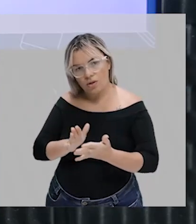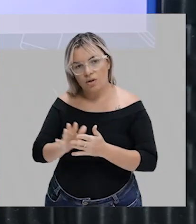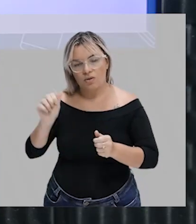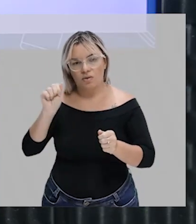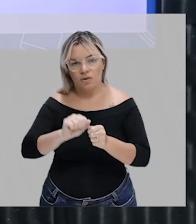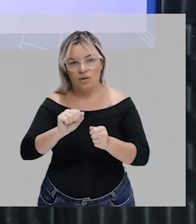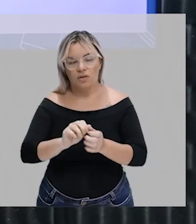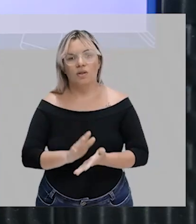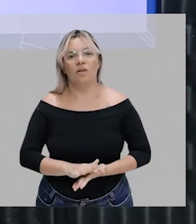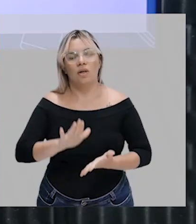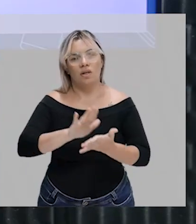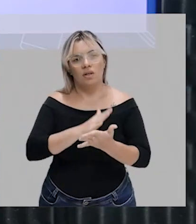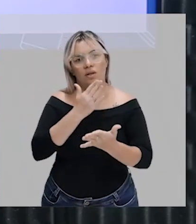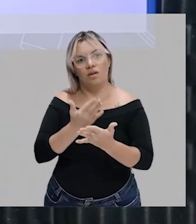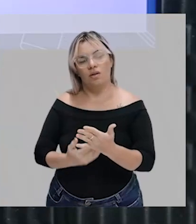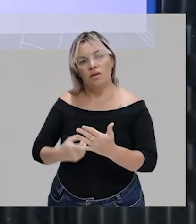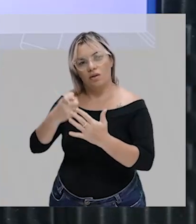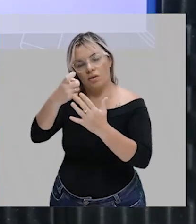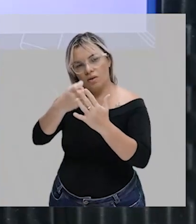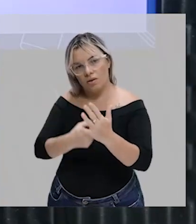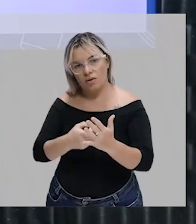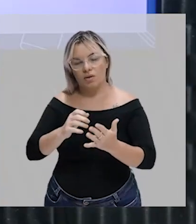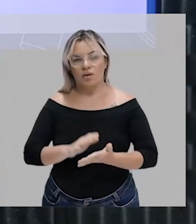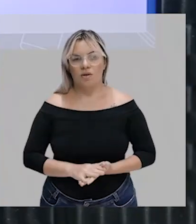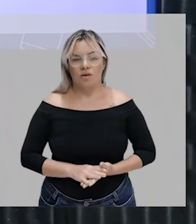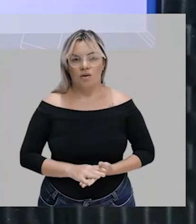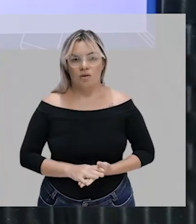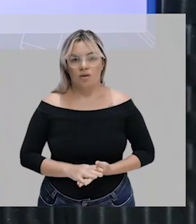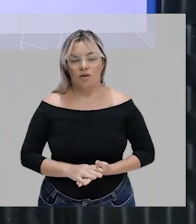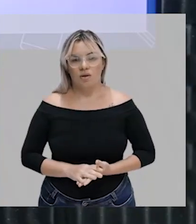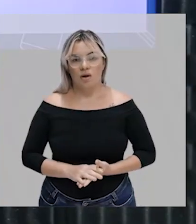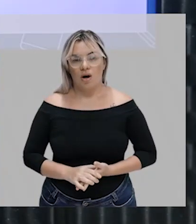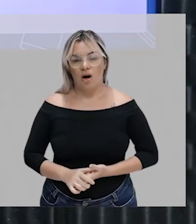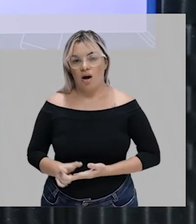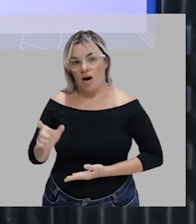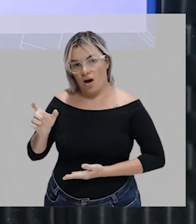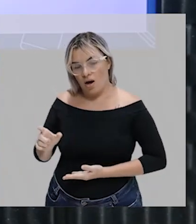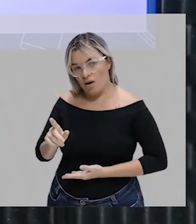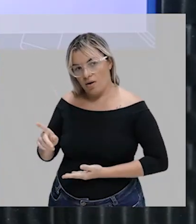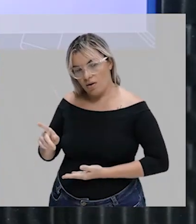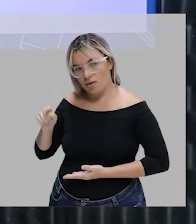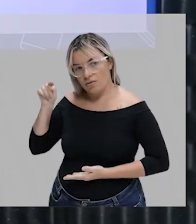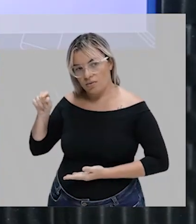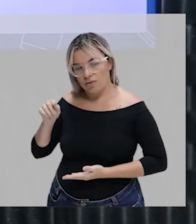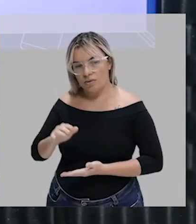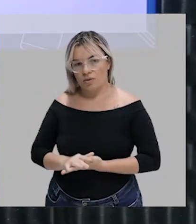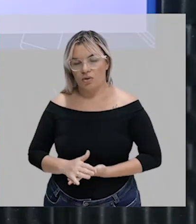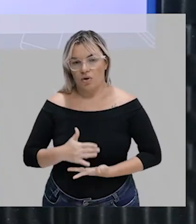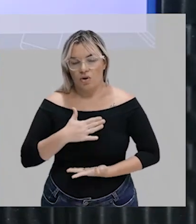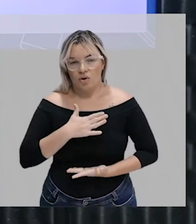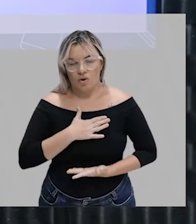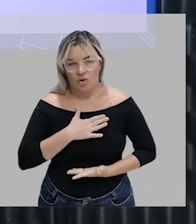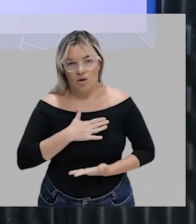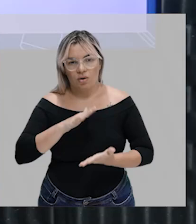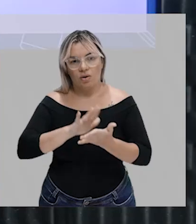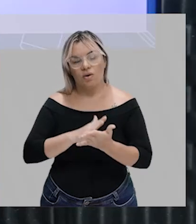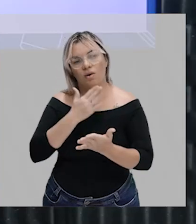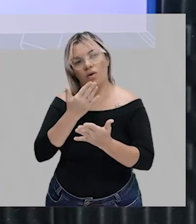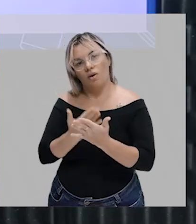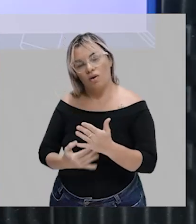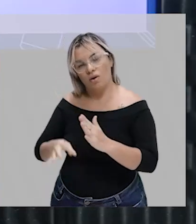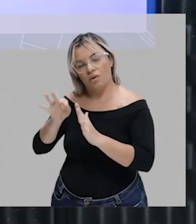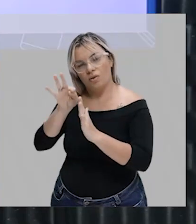sua interpretação de texto. Não sei vocês, mas eu prefiro particularmente fazer uma interpretação